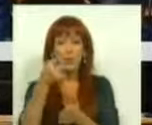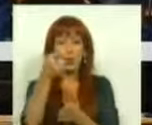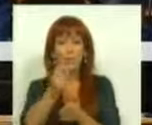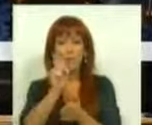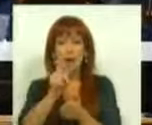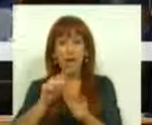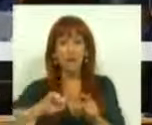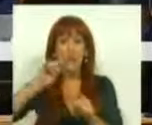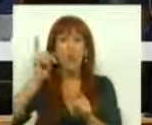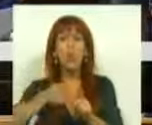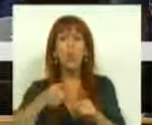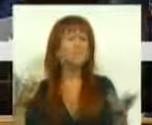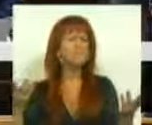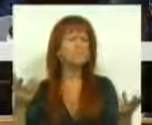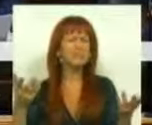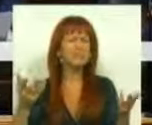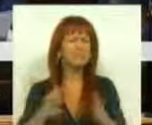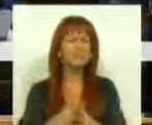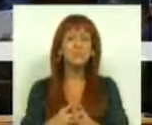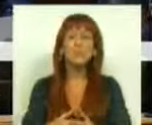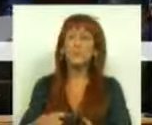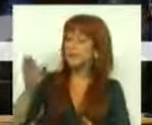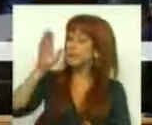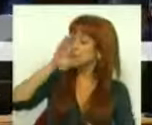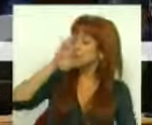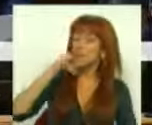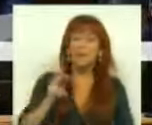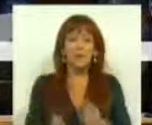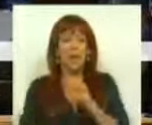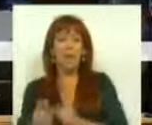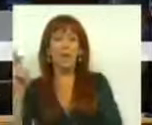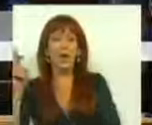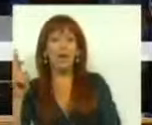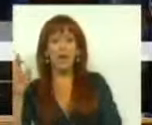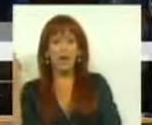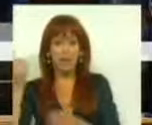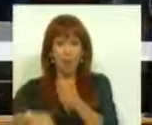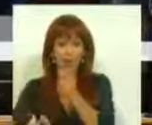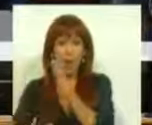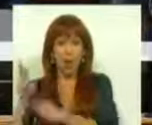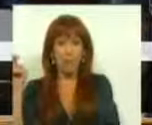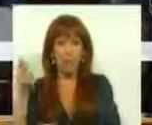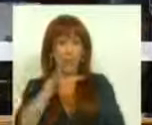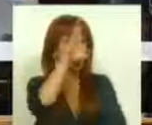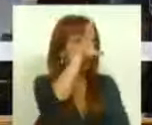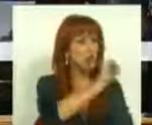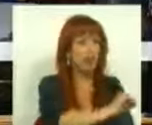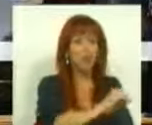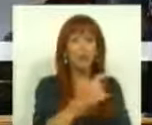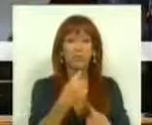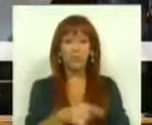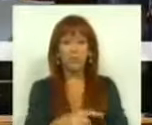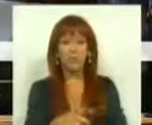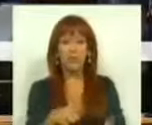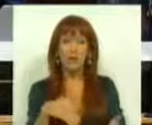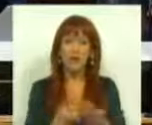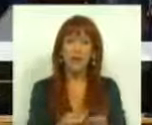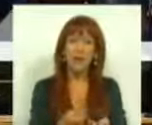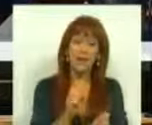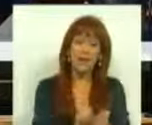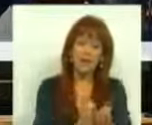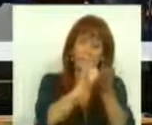pagamentos anuais. Ou seja, se aumentarmos os impostos, o Estado tem que dar